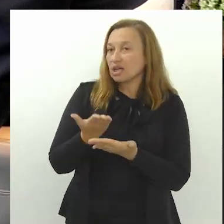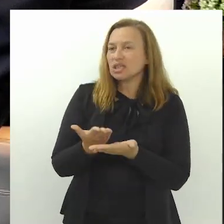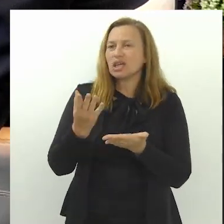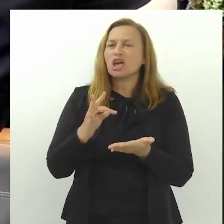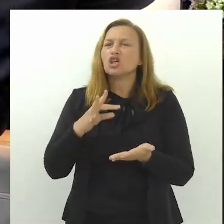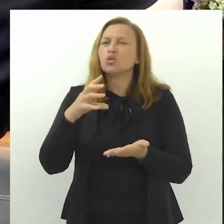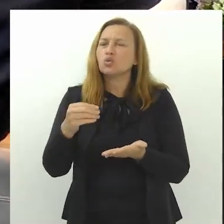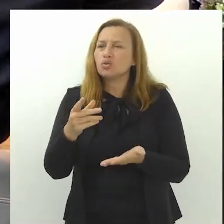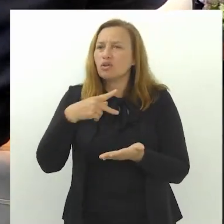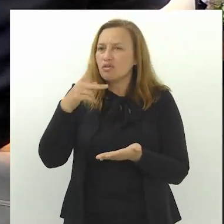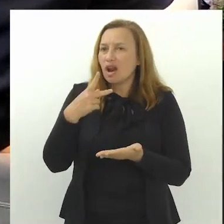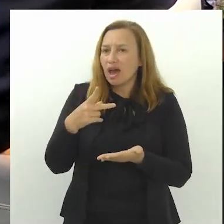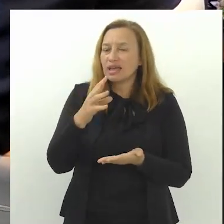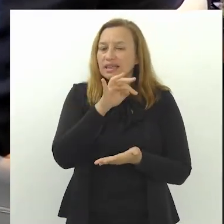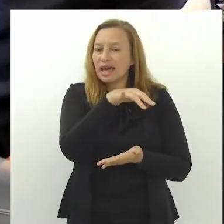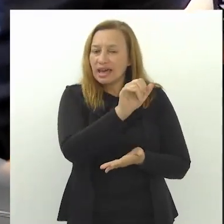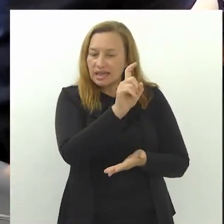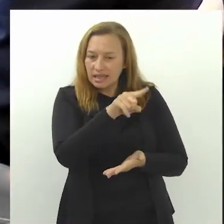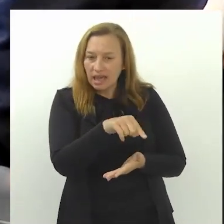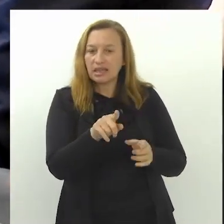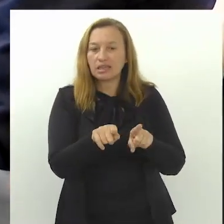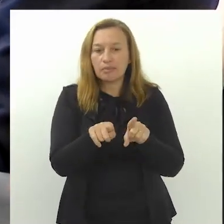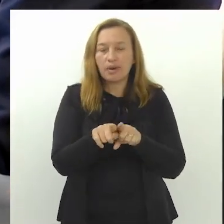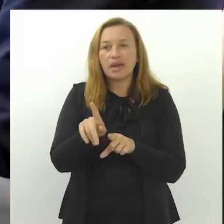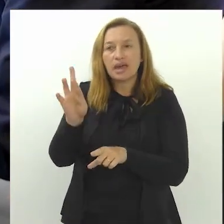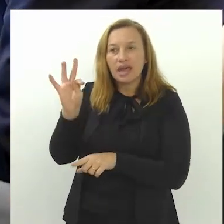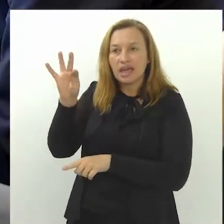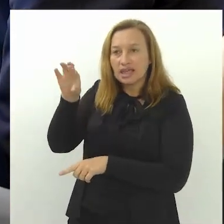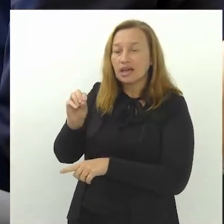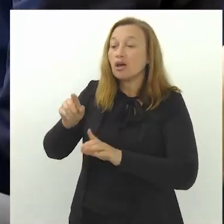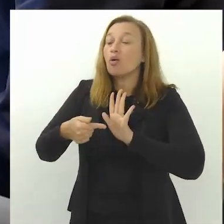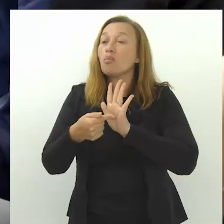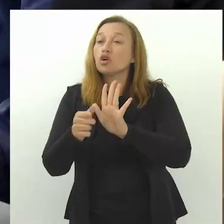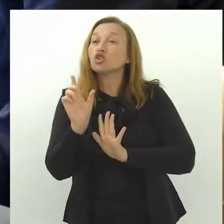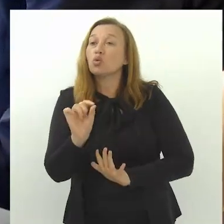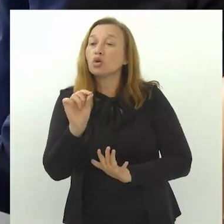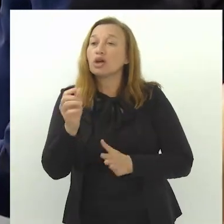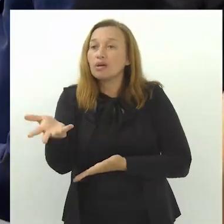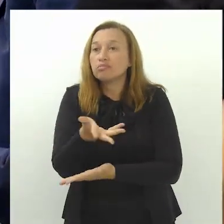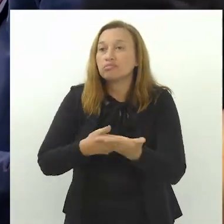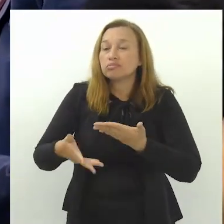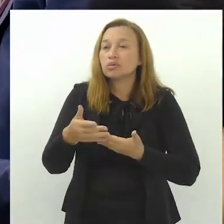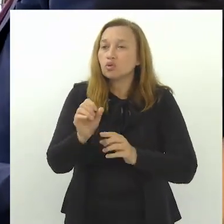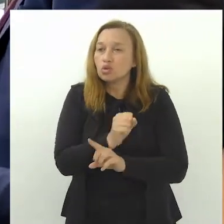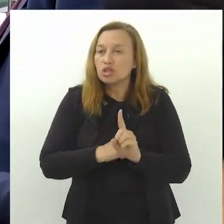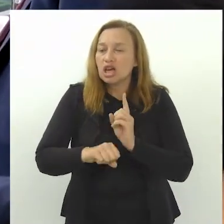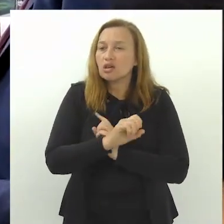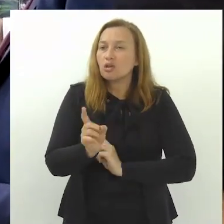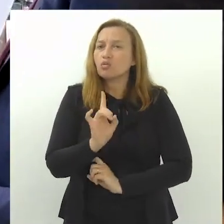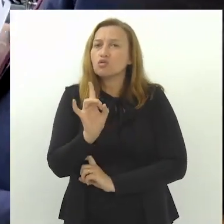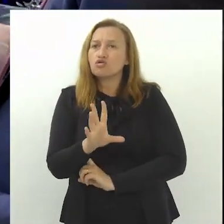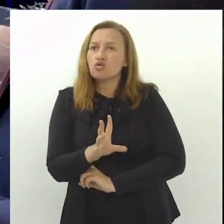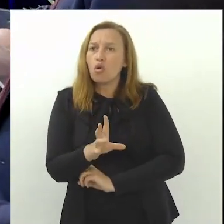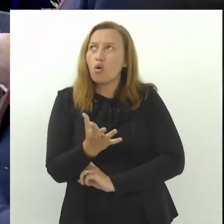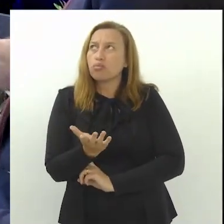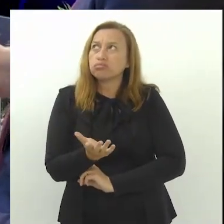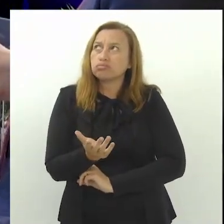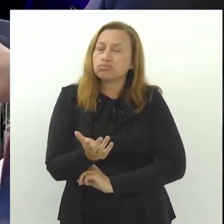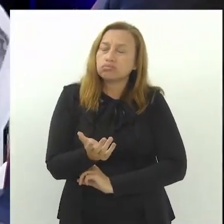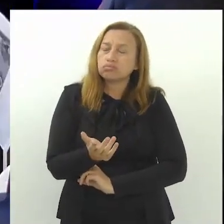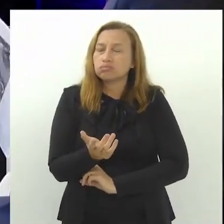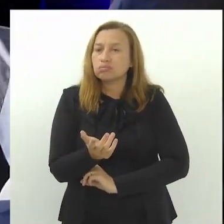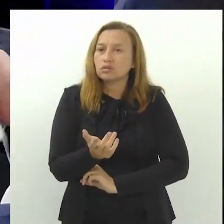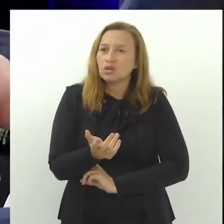que, assim, com base em tudo que foi dito, tanto que a Tainá trouxe quanto o Renato, eu acho que demonstra que a participação social, ela é não só